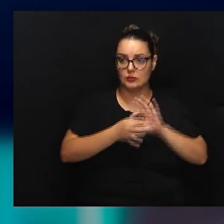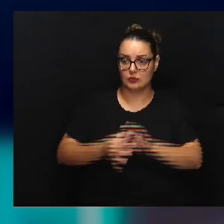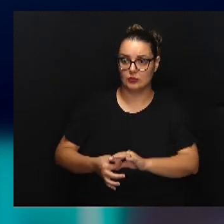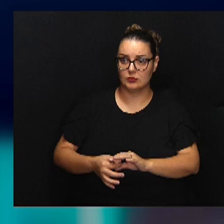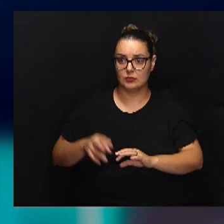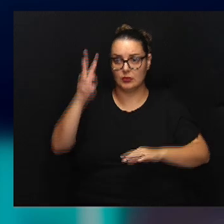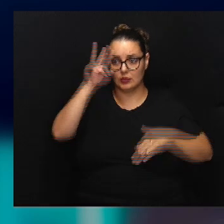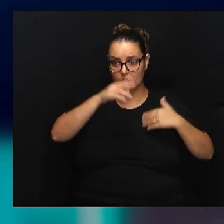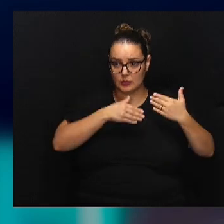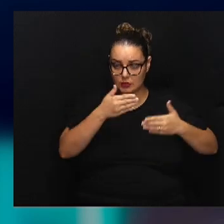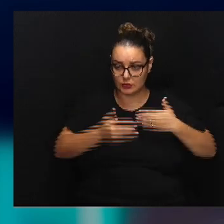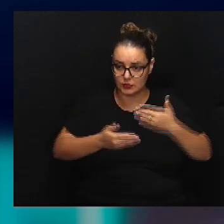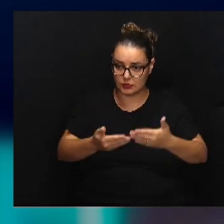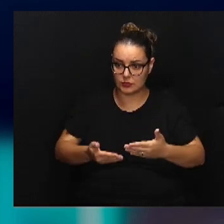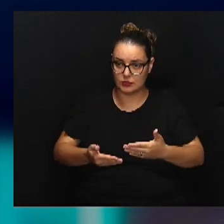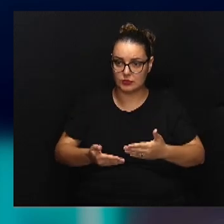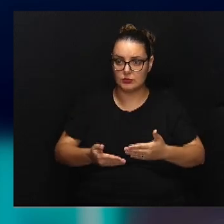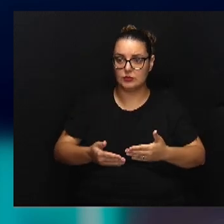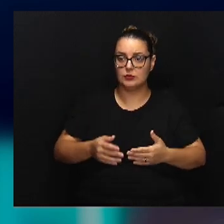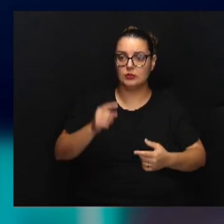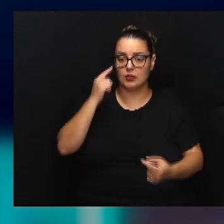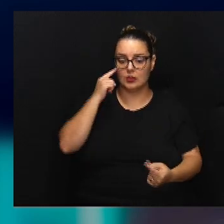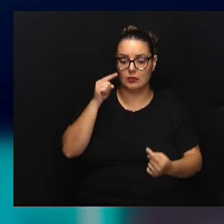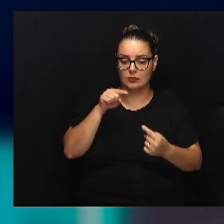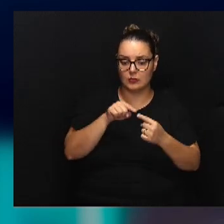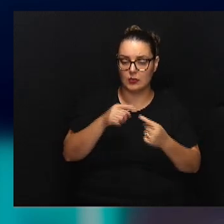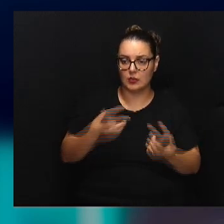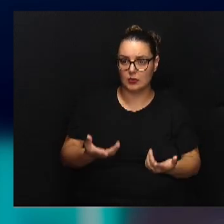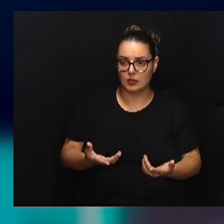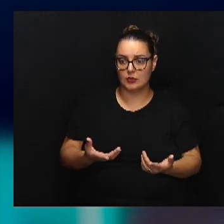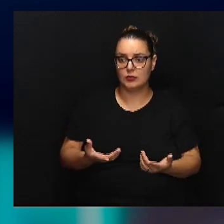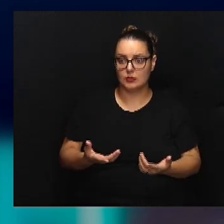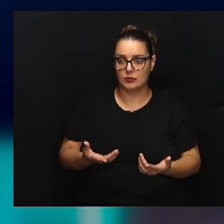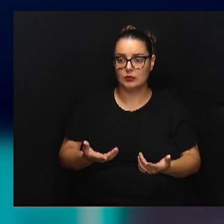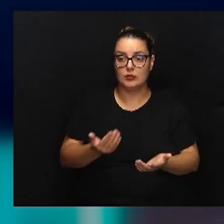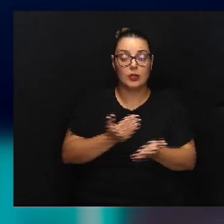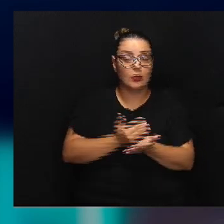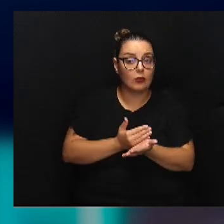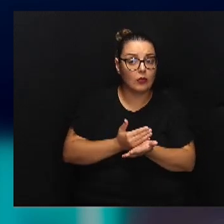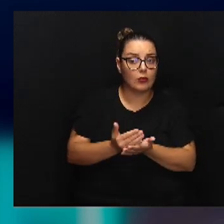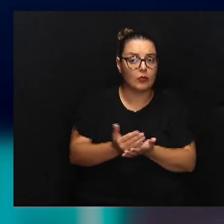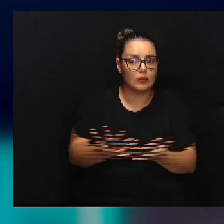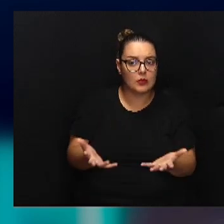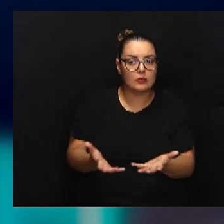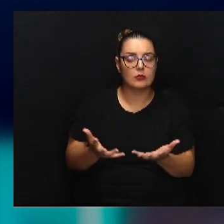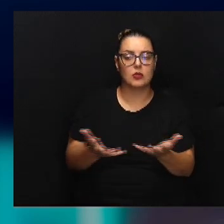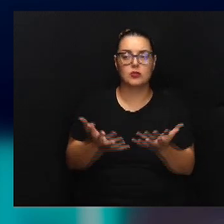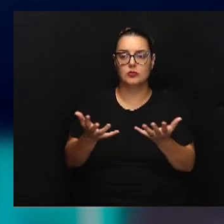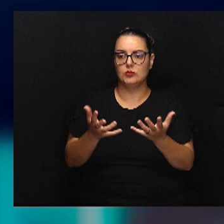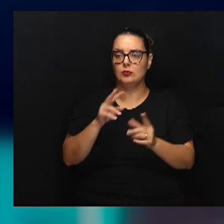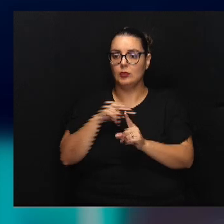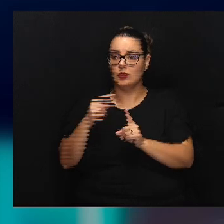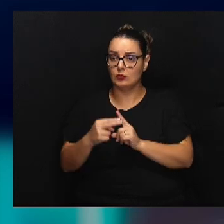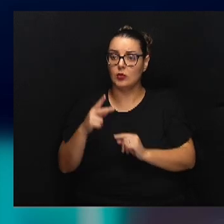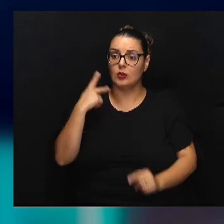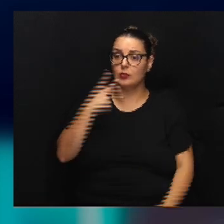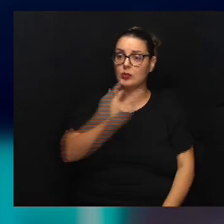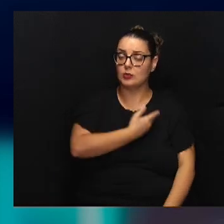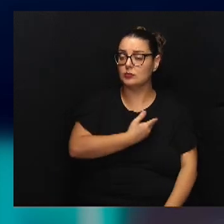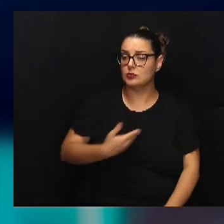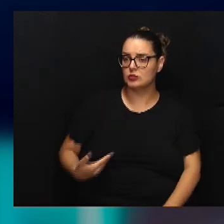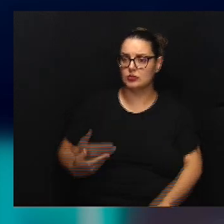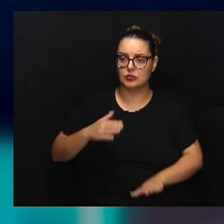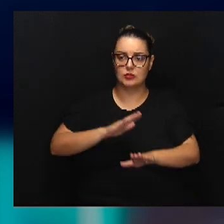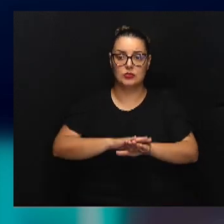em que coincide com aquilo que estava começando a pulsar do ponto de vista de políticas públicas e de